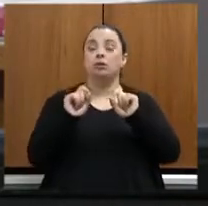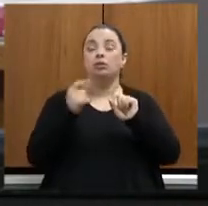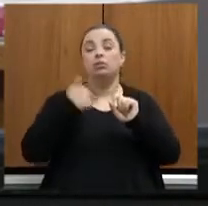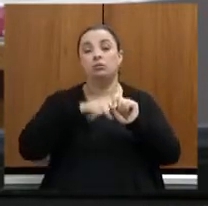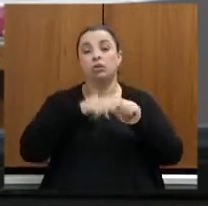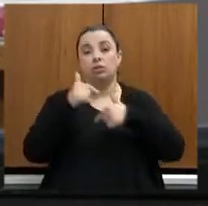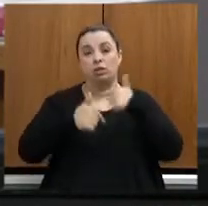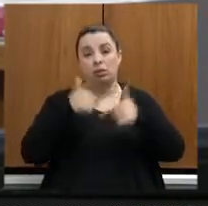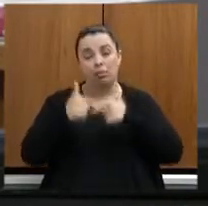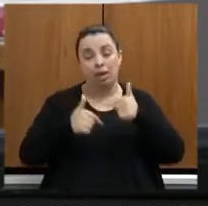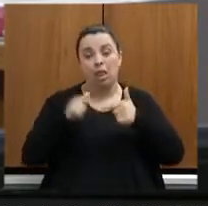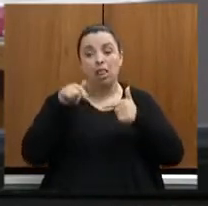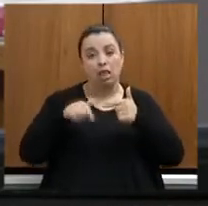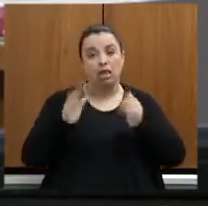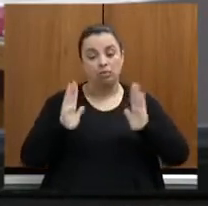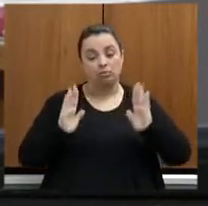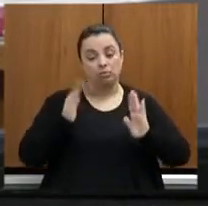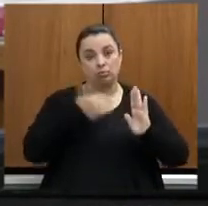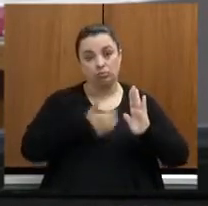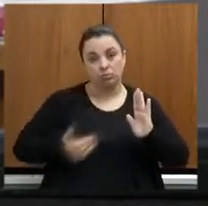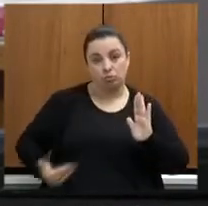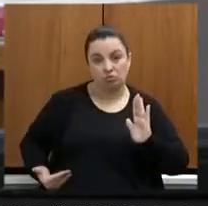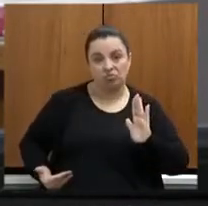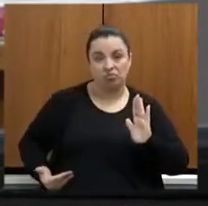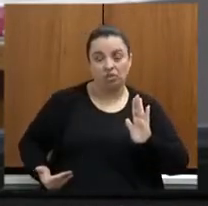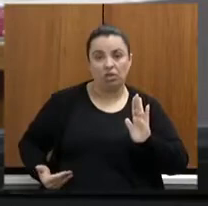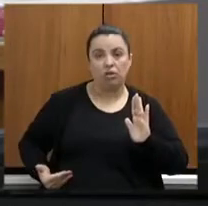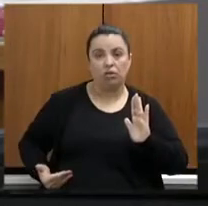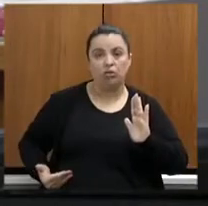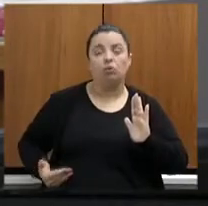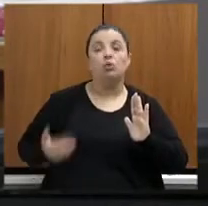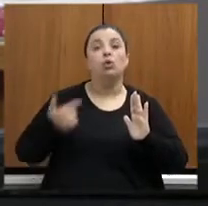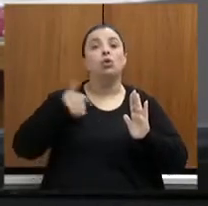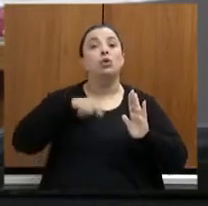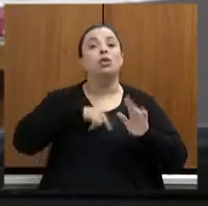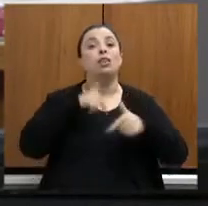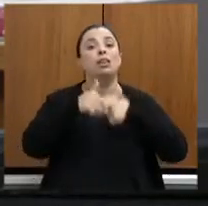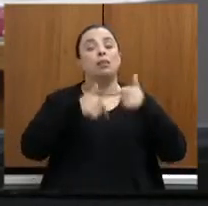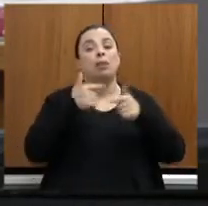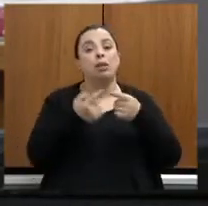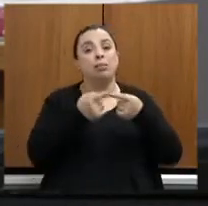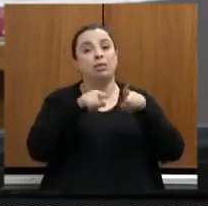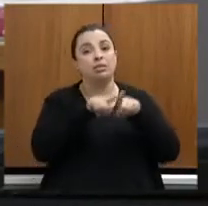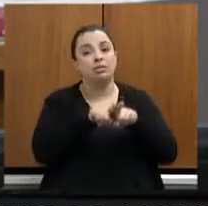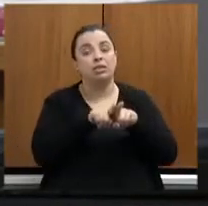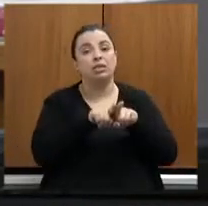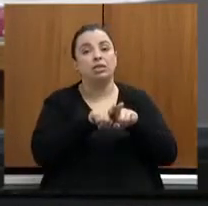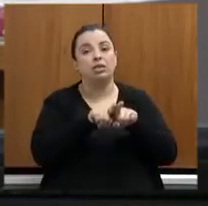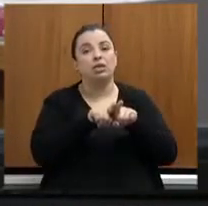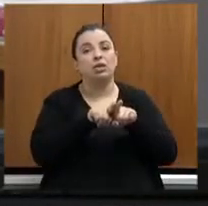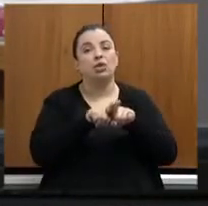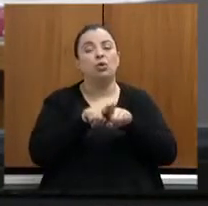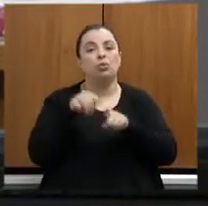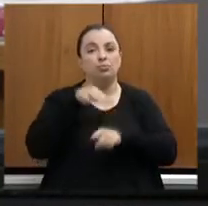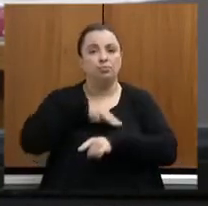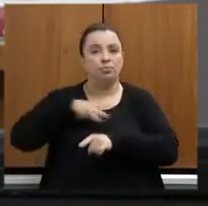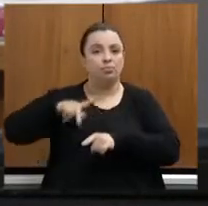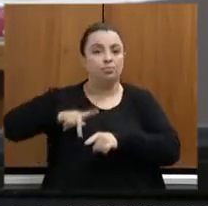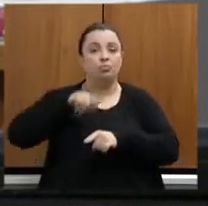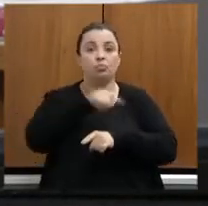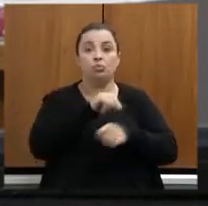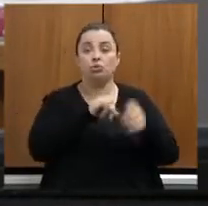e outros governos nós temos trabalhado já lá no instituto Mineiro de Agropecuária e parceria com o Ministério Público